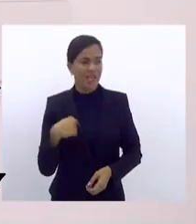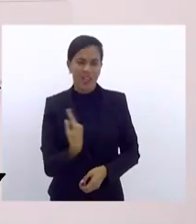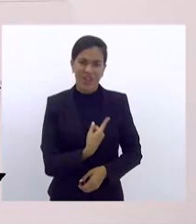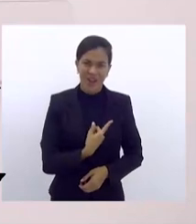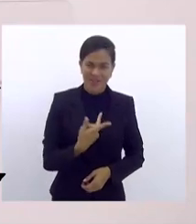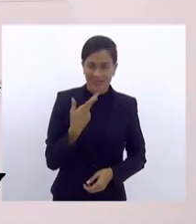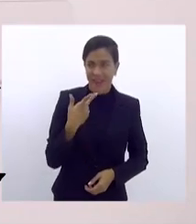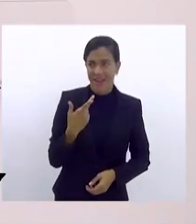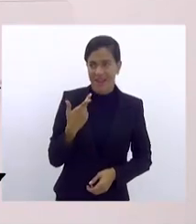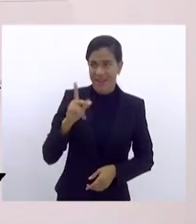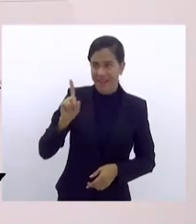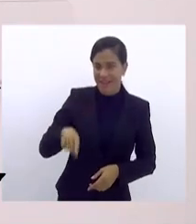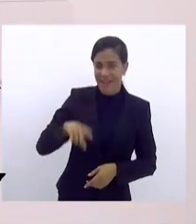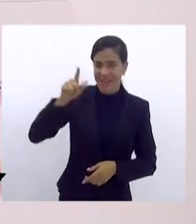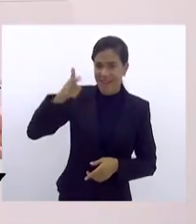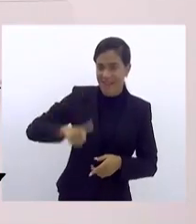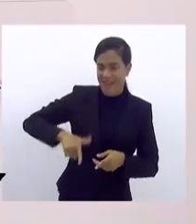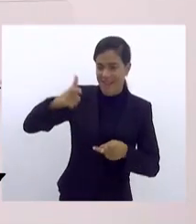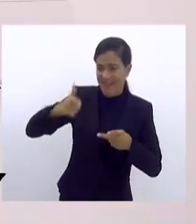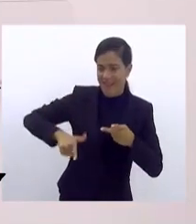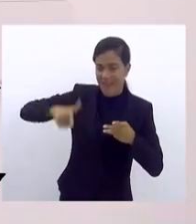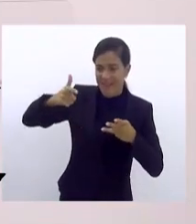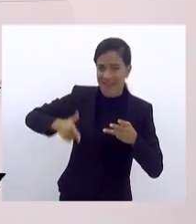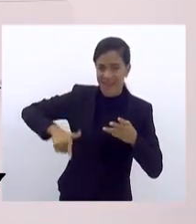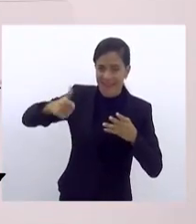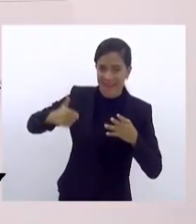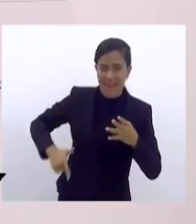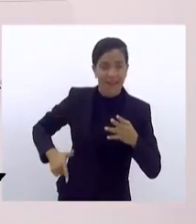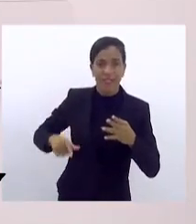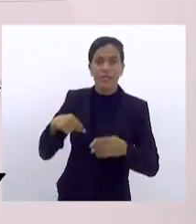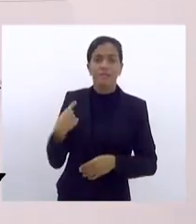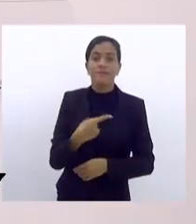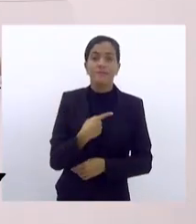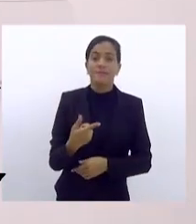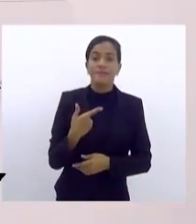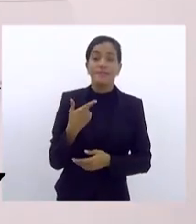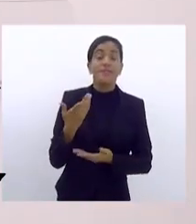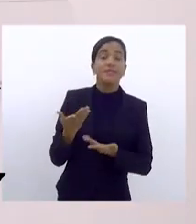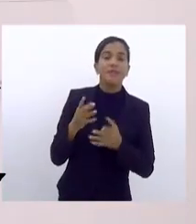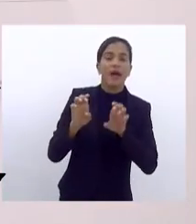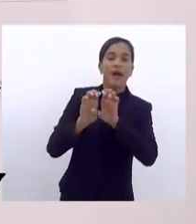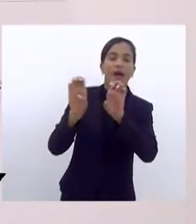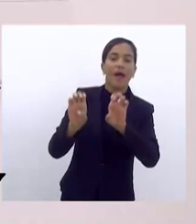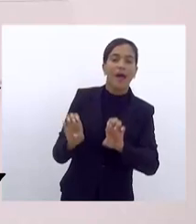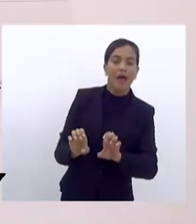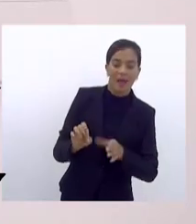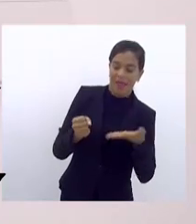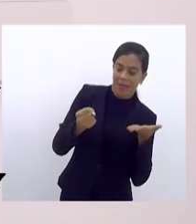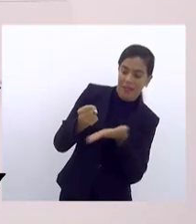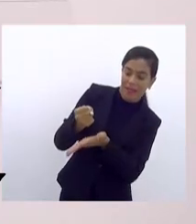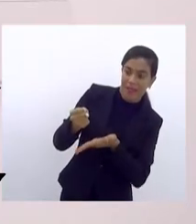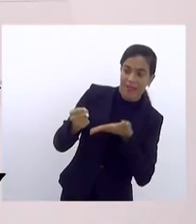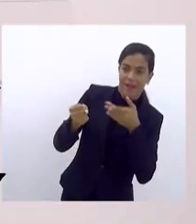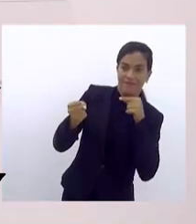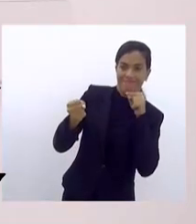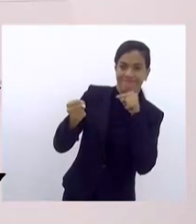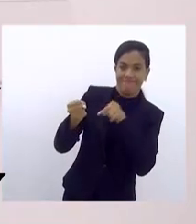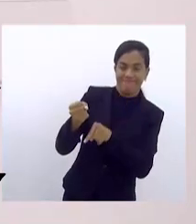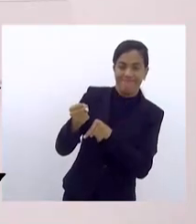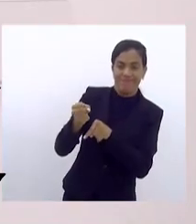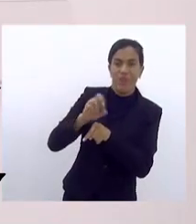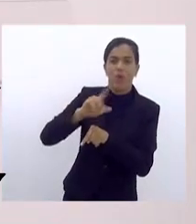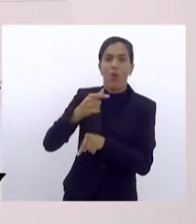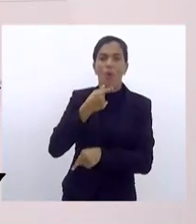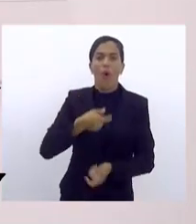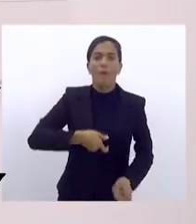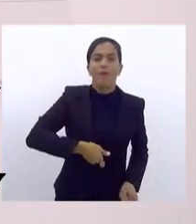reafirmar isso porque a gente precisa tratar de forma estrutural problemas estruturais não vai ser um homem